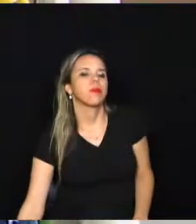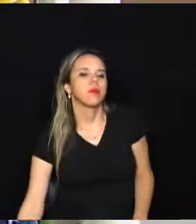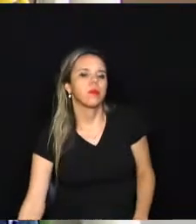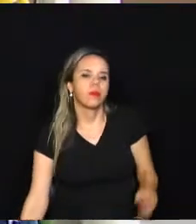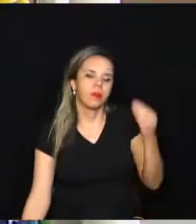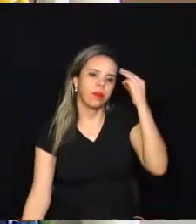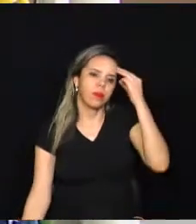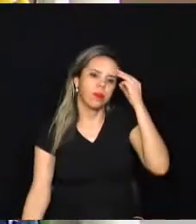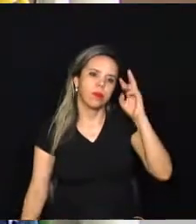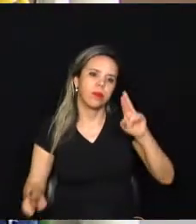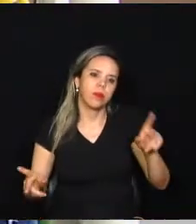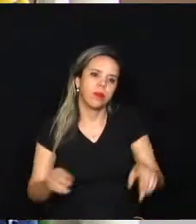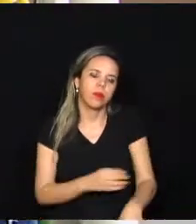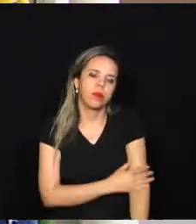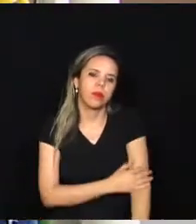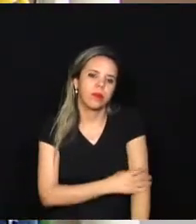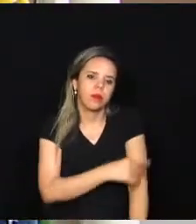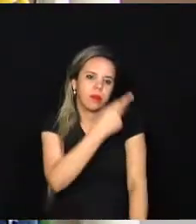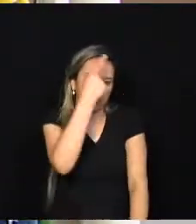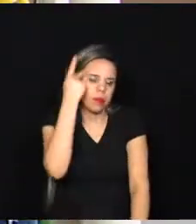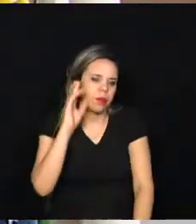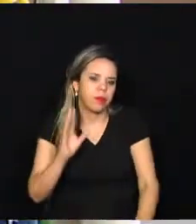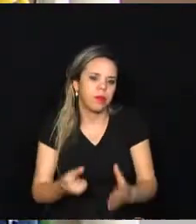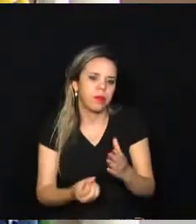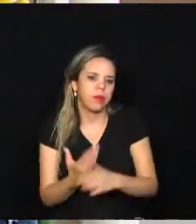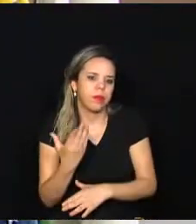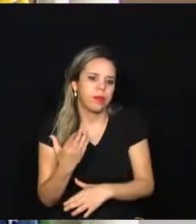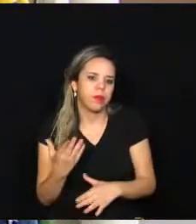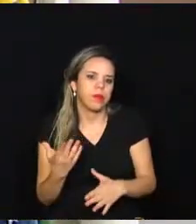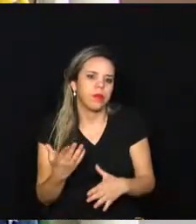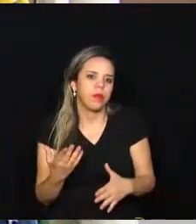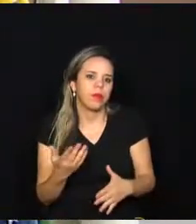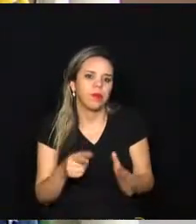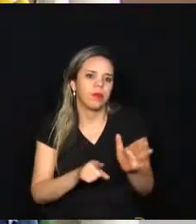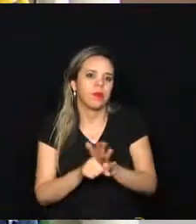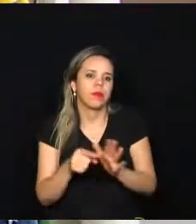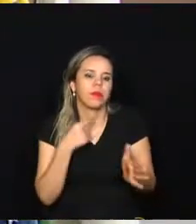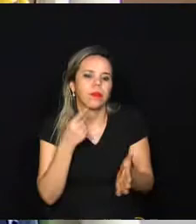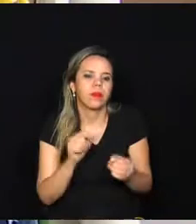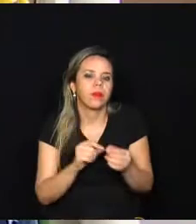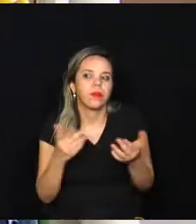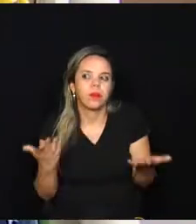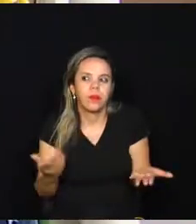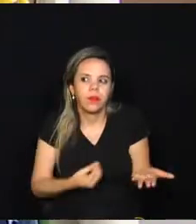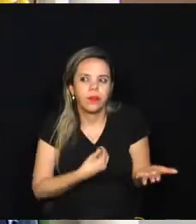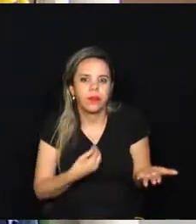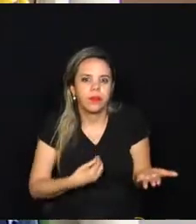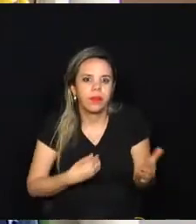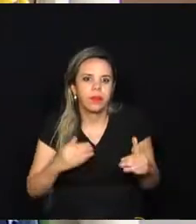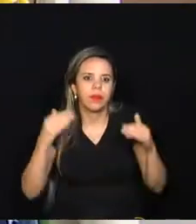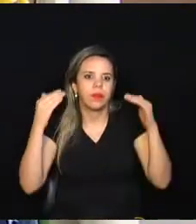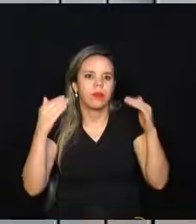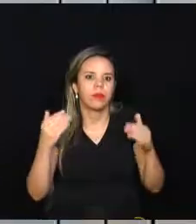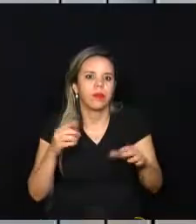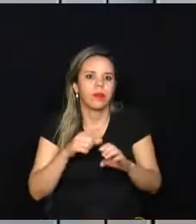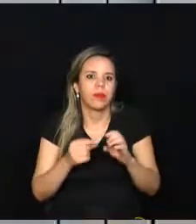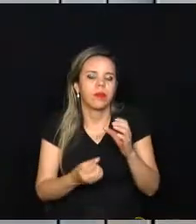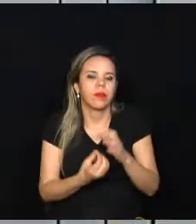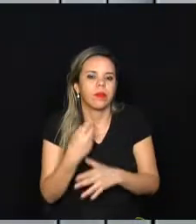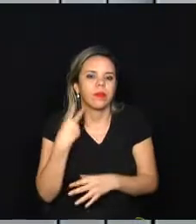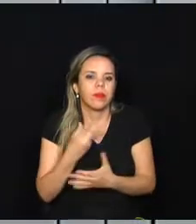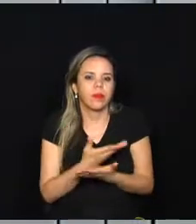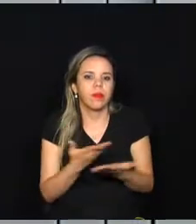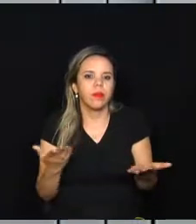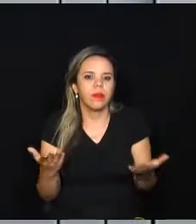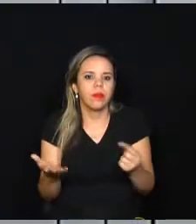mentalidade é diferente. As pessoas já nascem perguntando o que, que eu vou fazer para empreender. Os vereadores